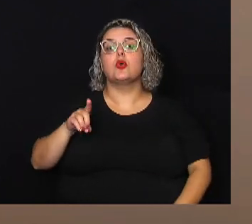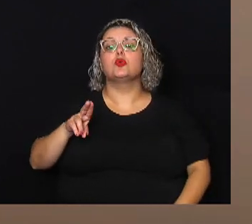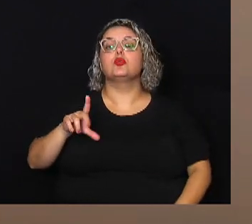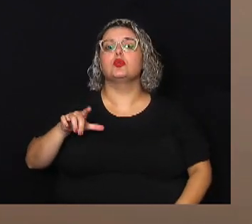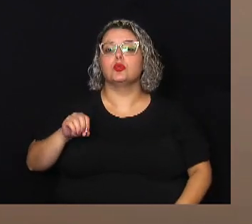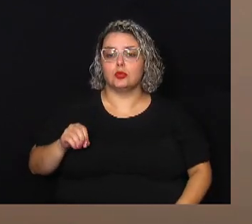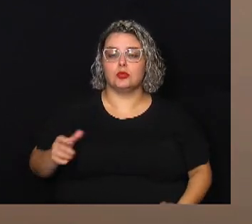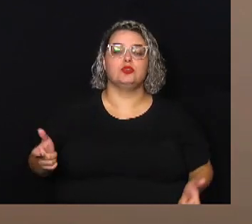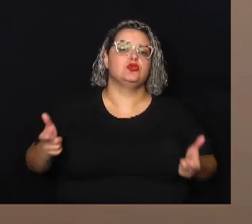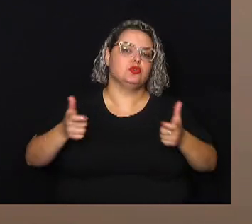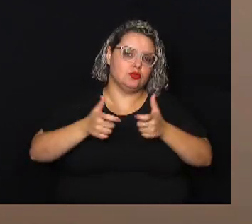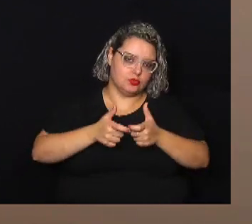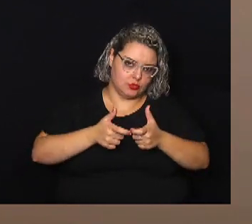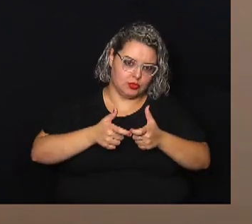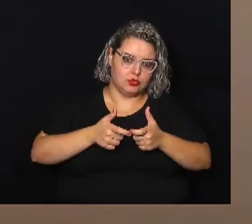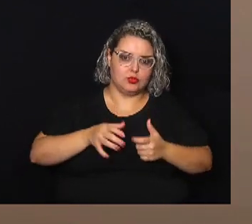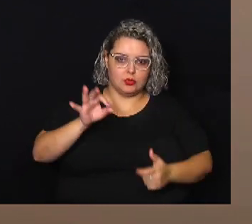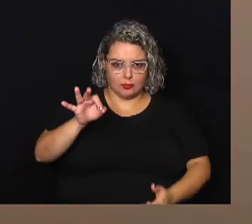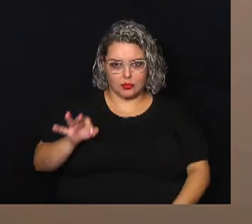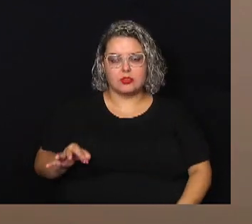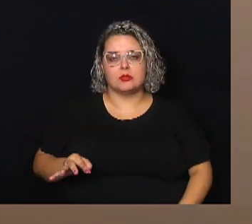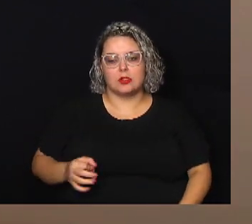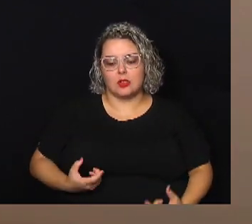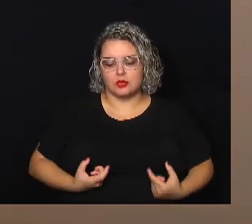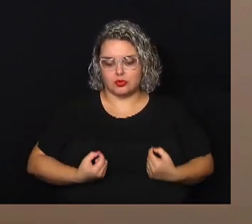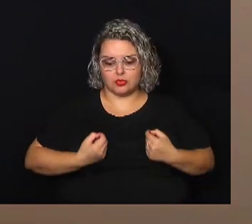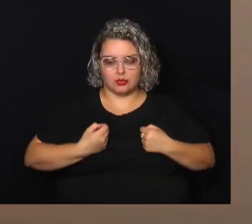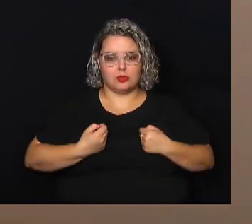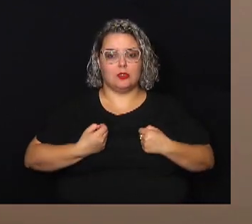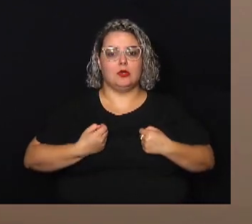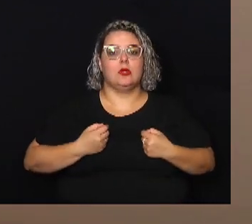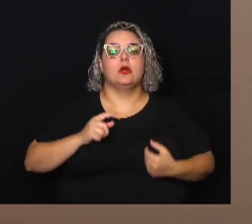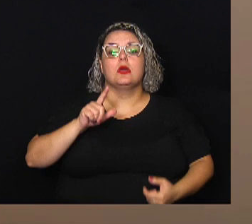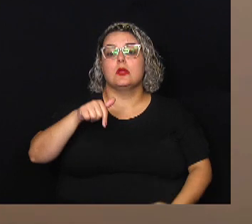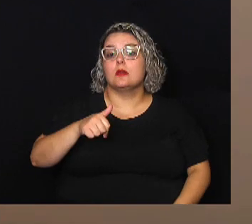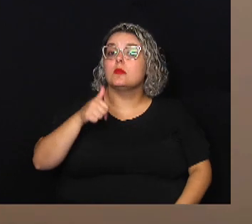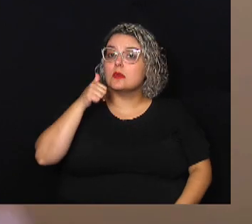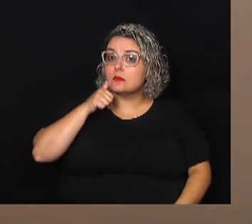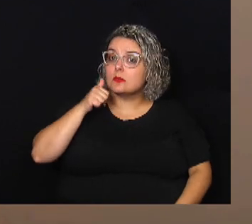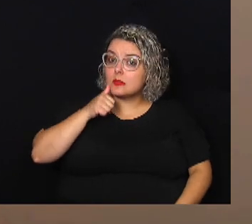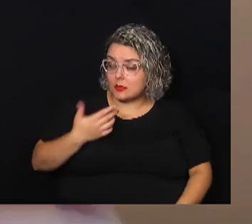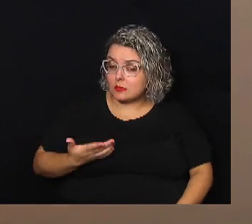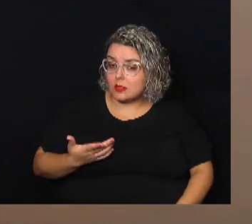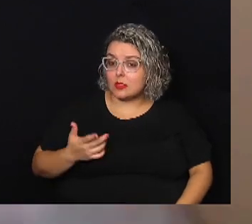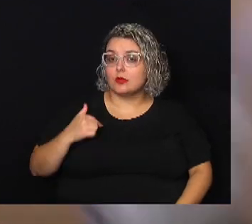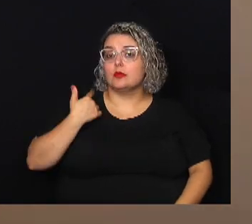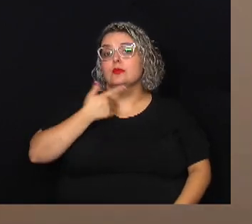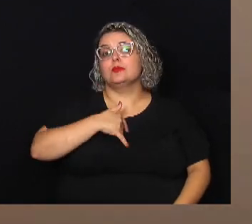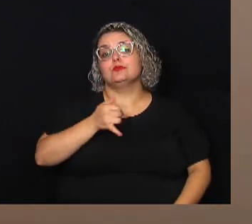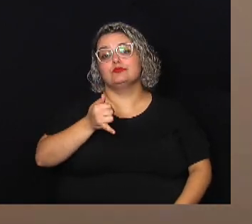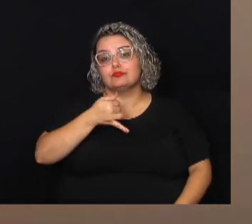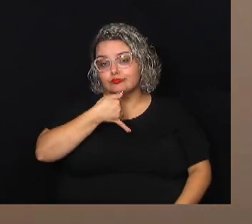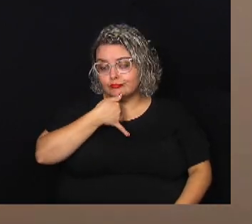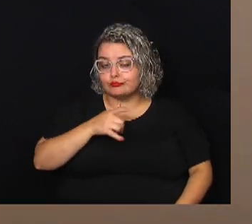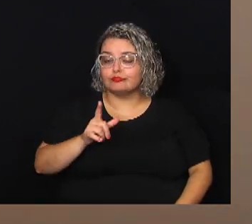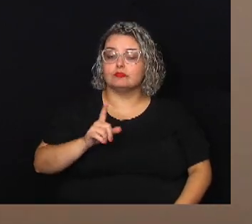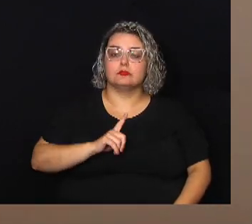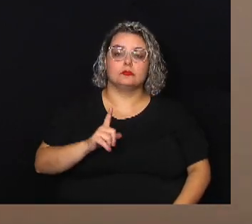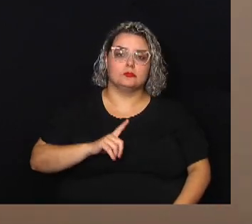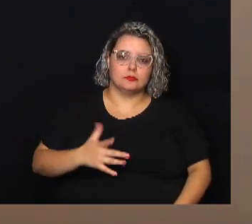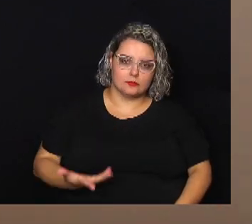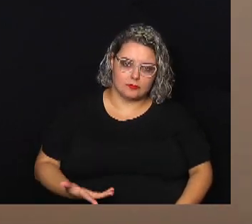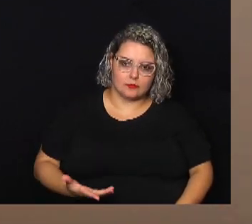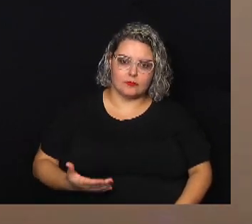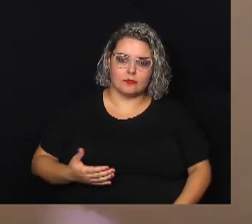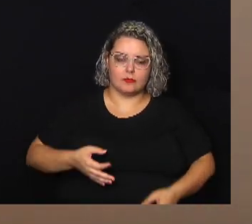diminui a incidência do câncer de pulmão. Quando nós passamos para mulheres, a gente infelizmente ainda tem o câncer de colo